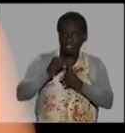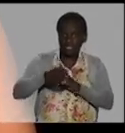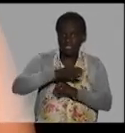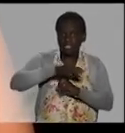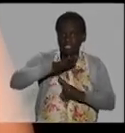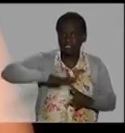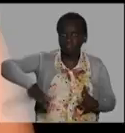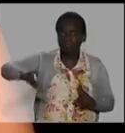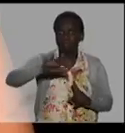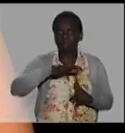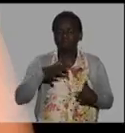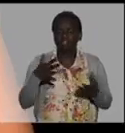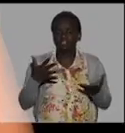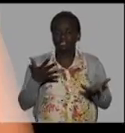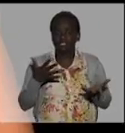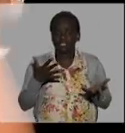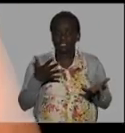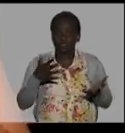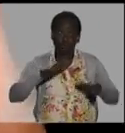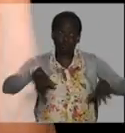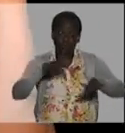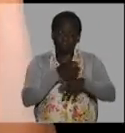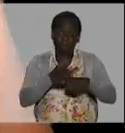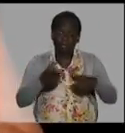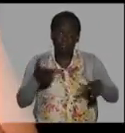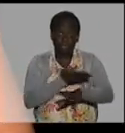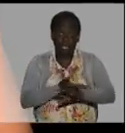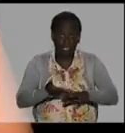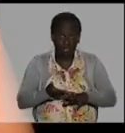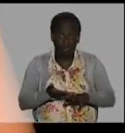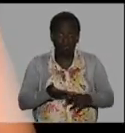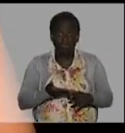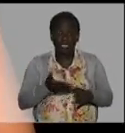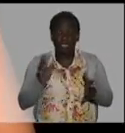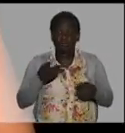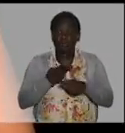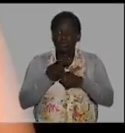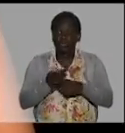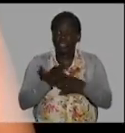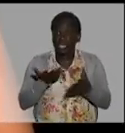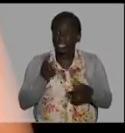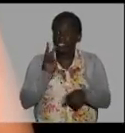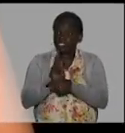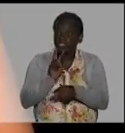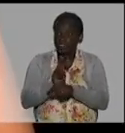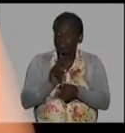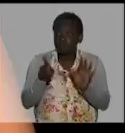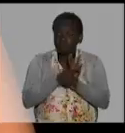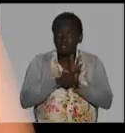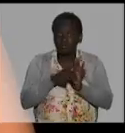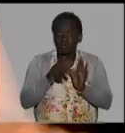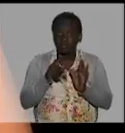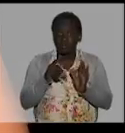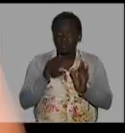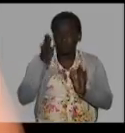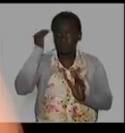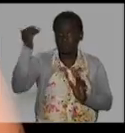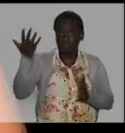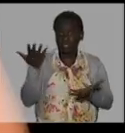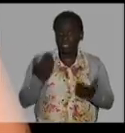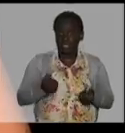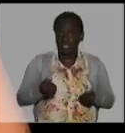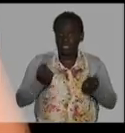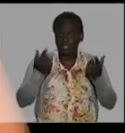sociedade, né, a sociedade branca, ele procura os símbolos, né, de